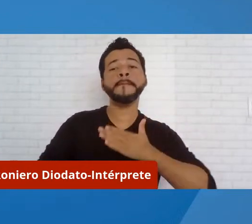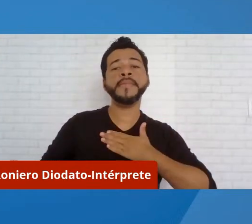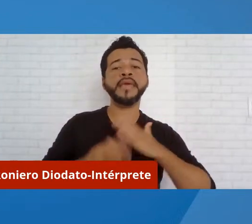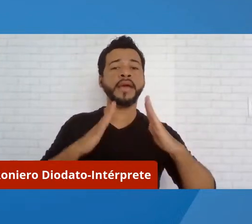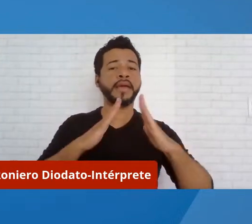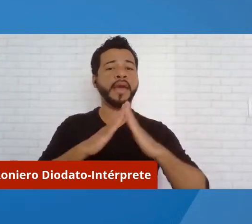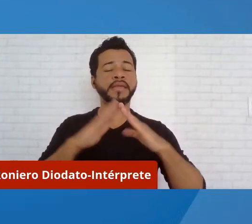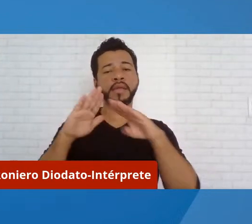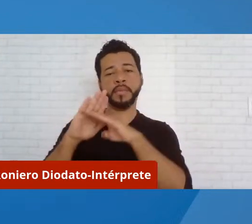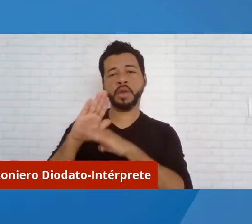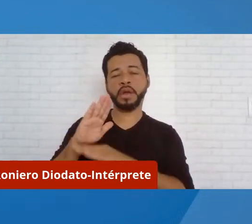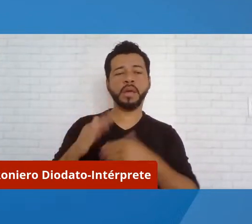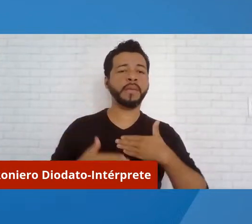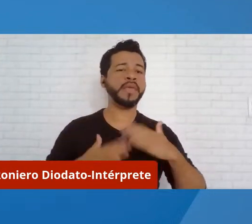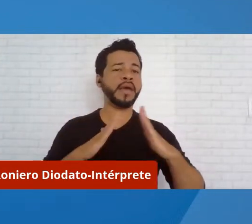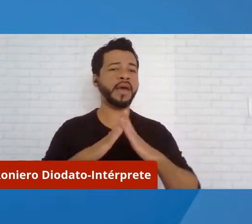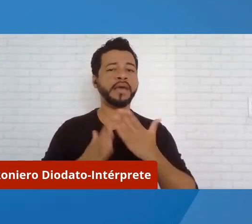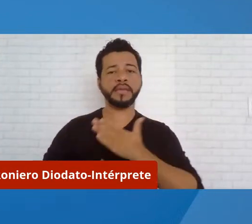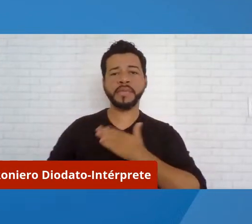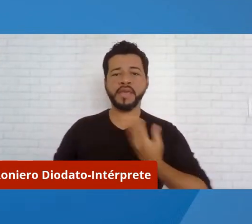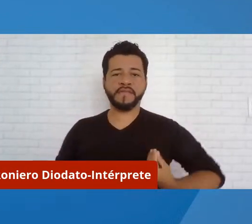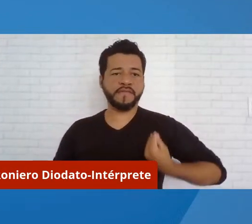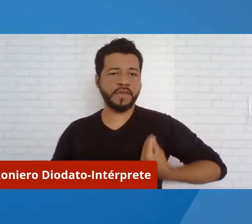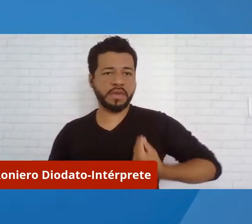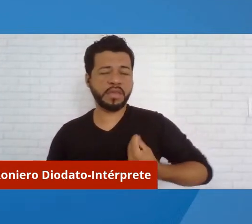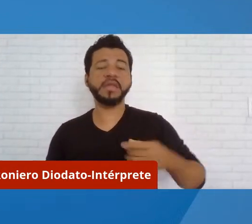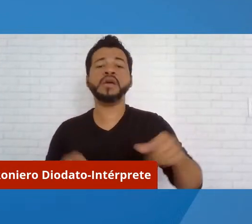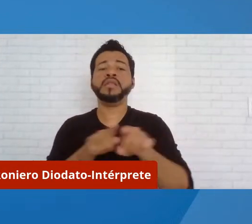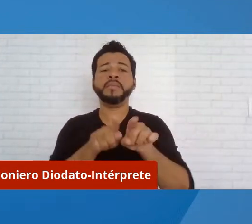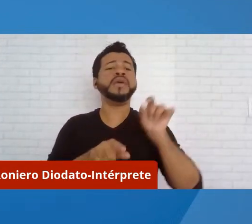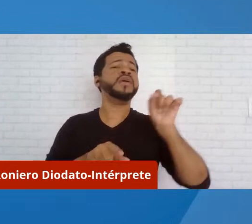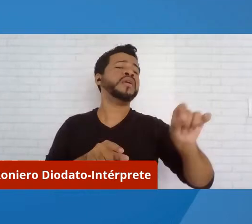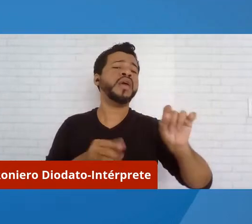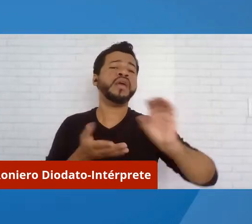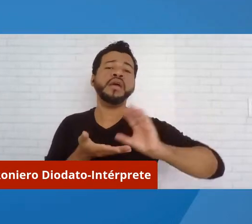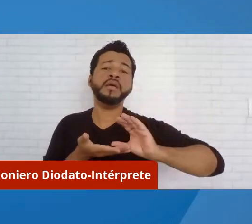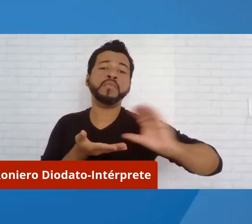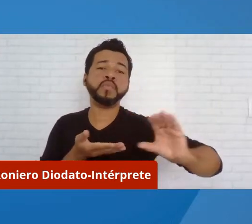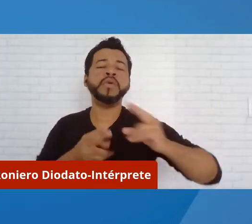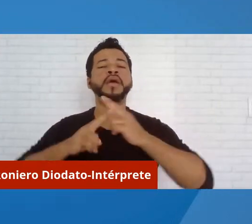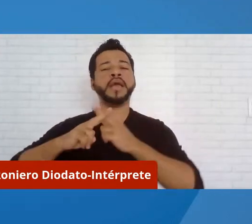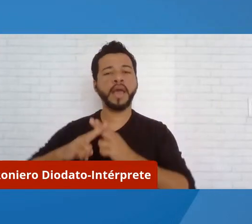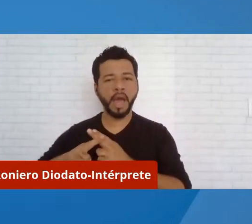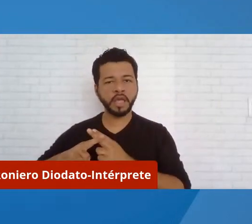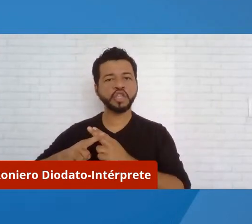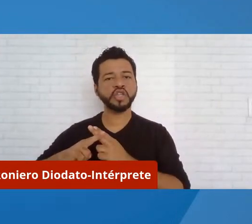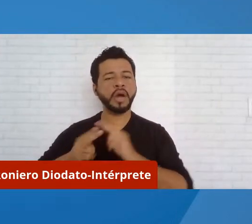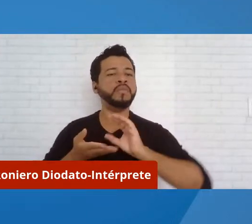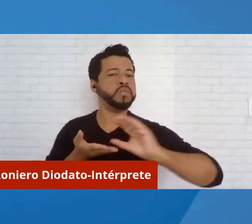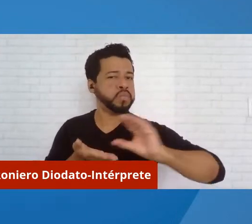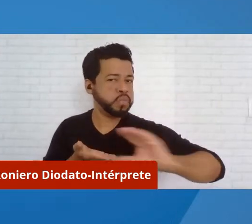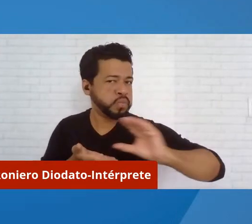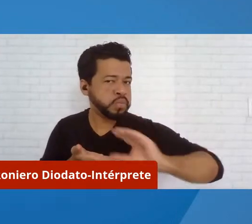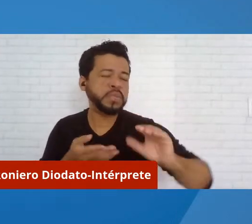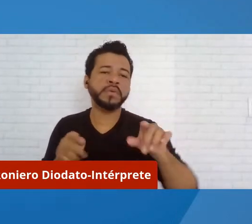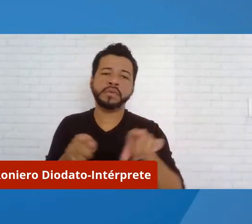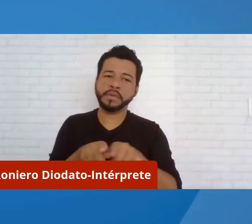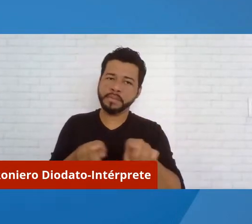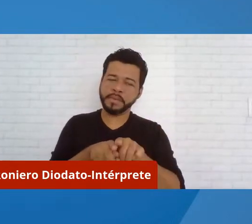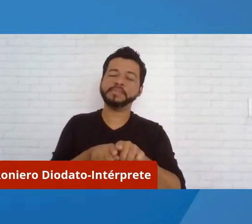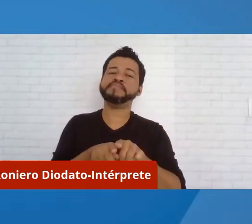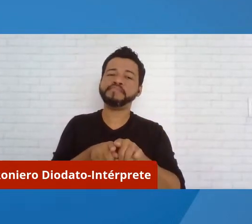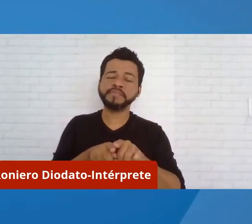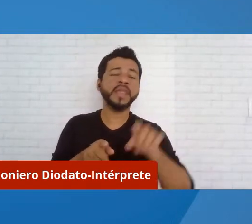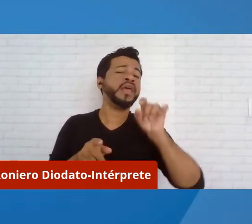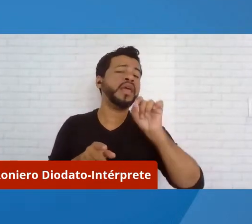nos últimos rincões do Brasil. Eles são onde tem clientela de maior poder aquisitivo que interessa. Quem está nesses lugares todos é o Banco do